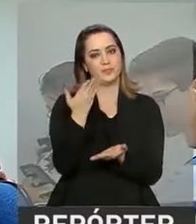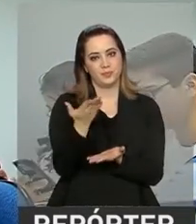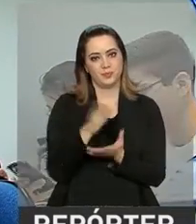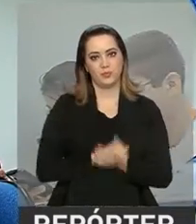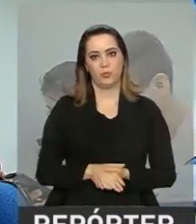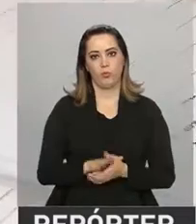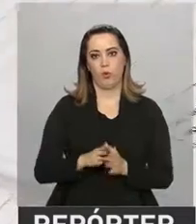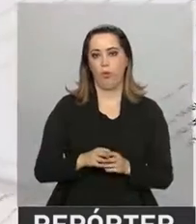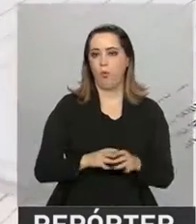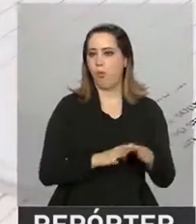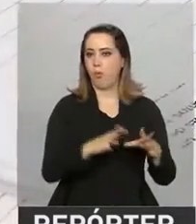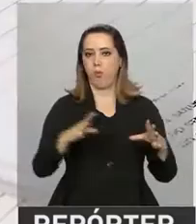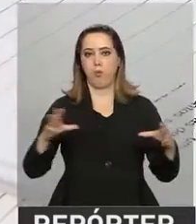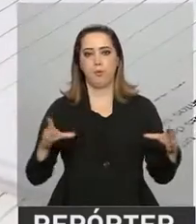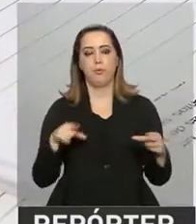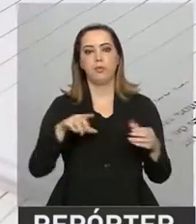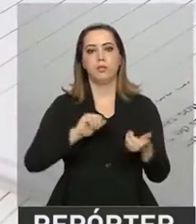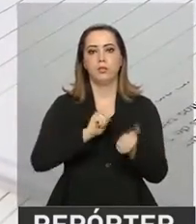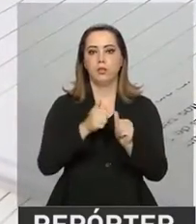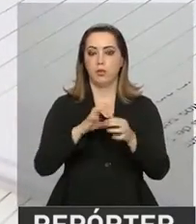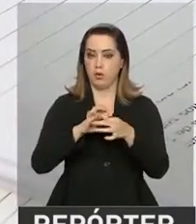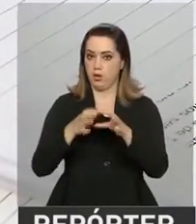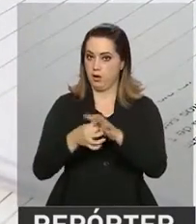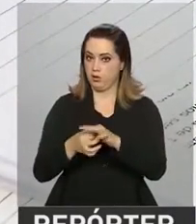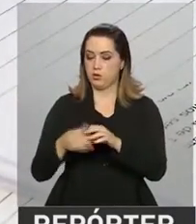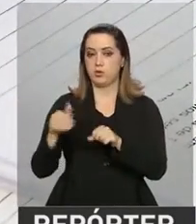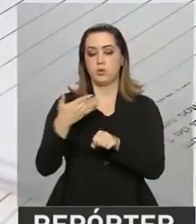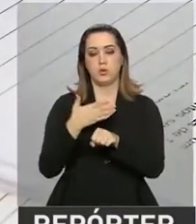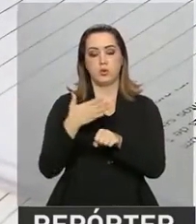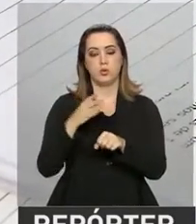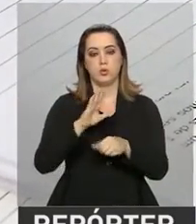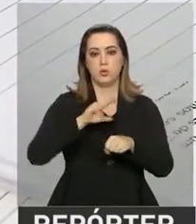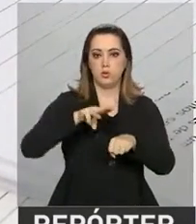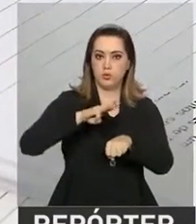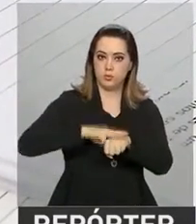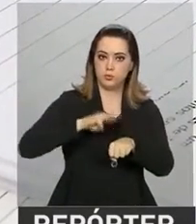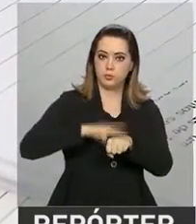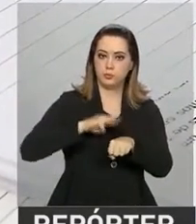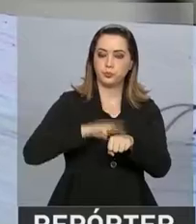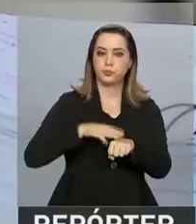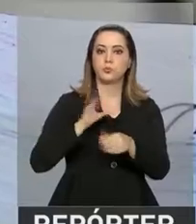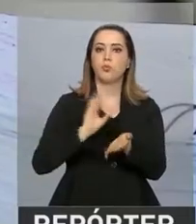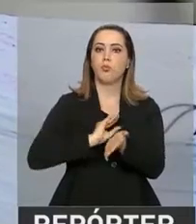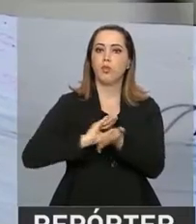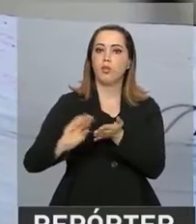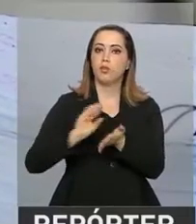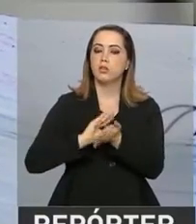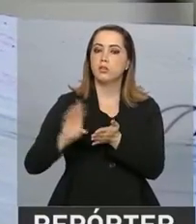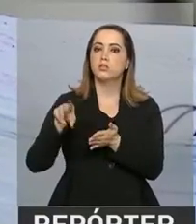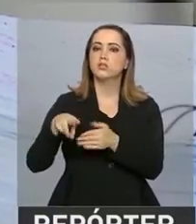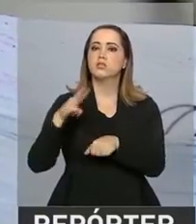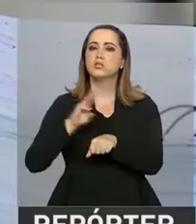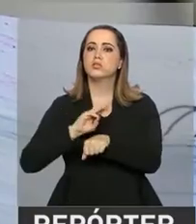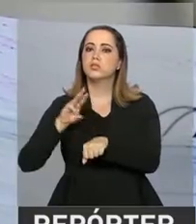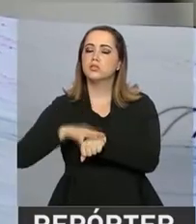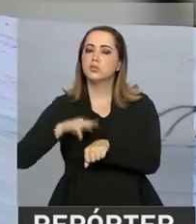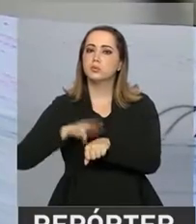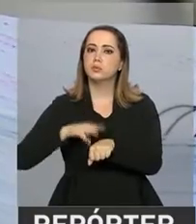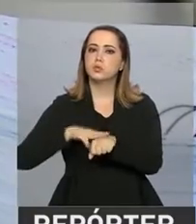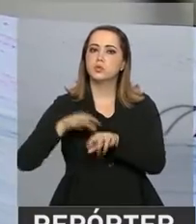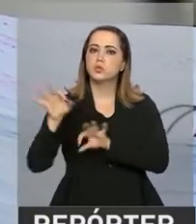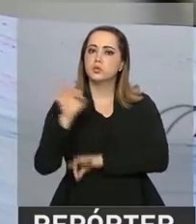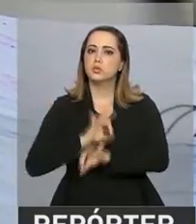no país a obmep é financiada pelo instituto nacional de matemática aplicada órgão ligado ao ministério da ciência